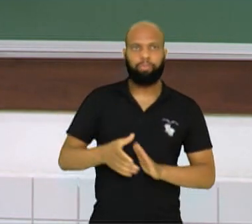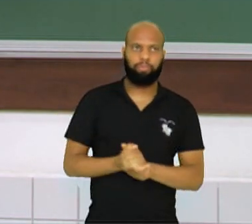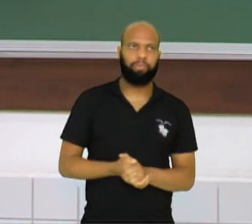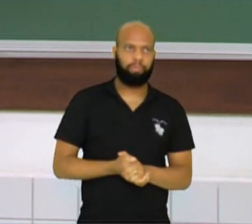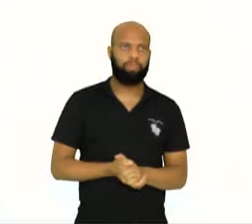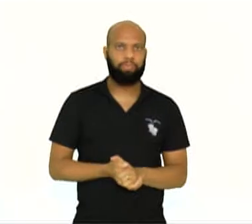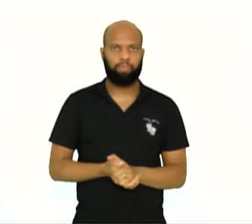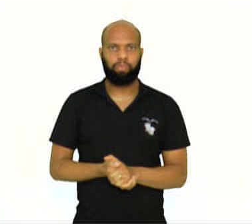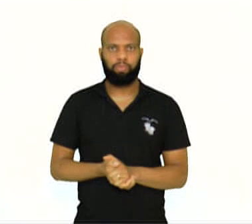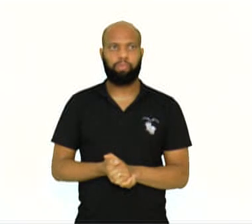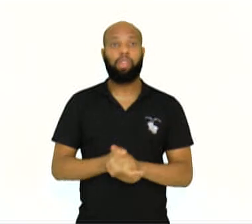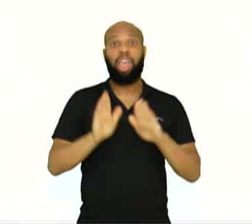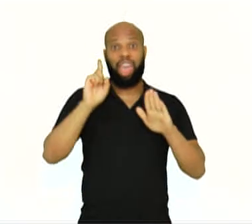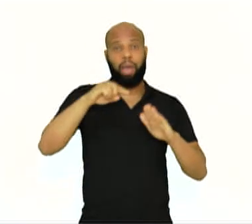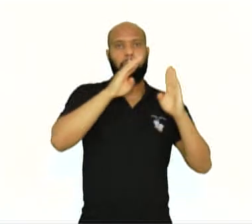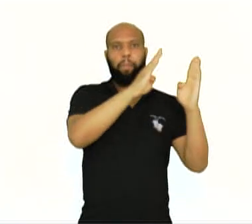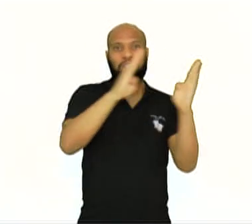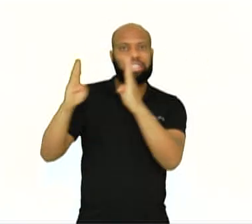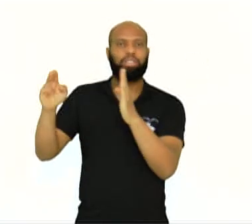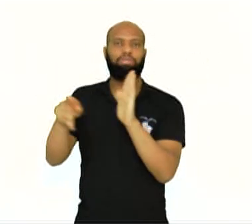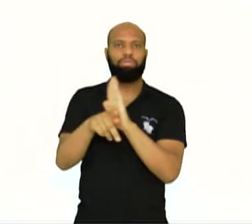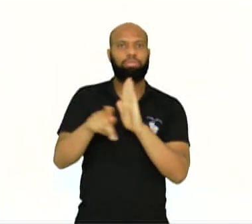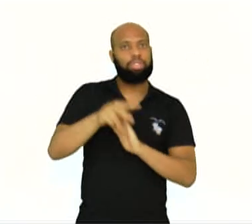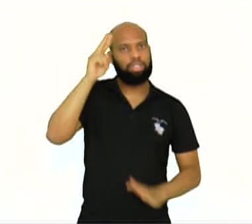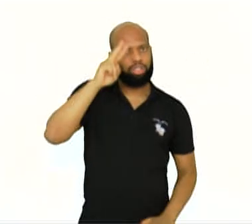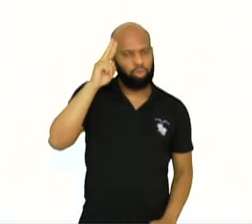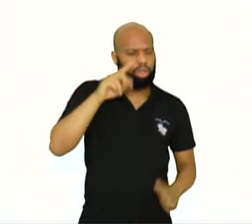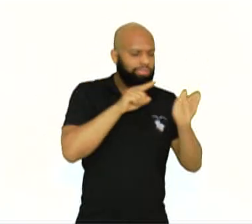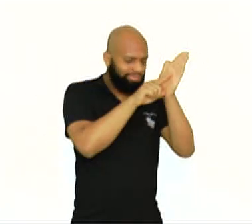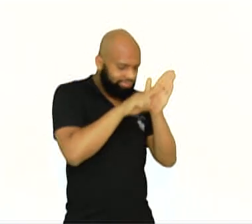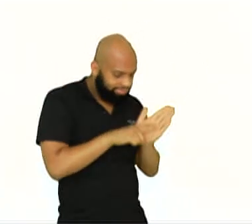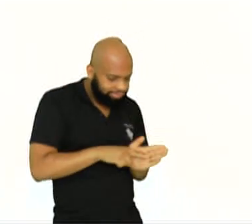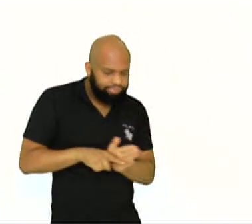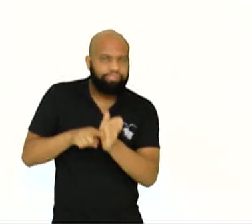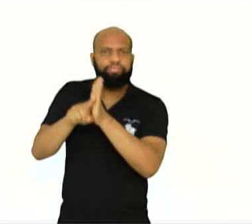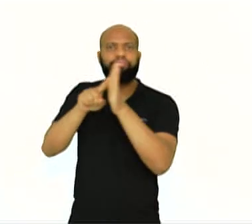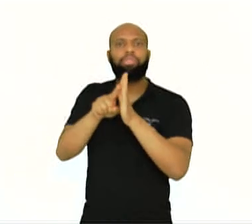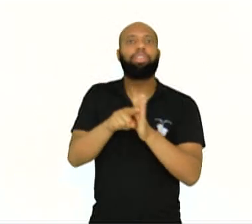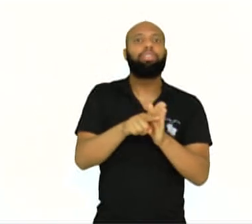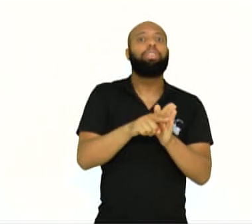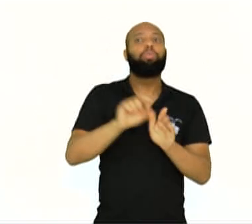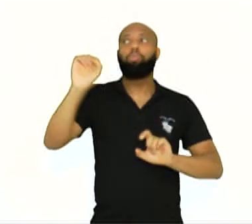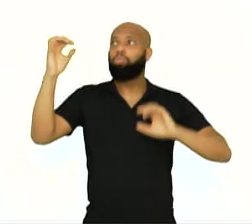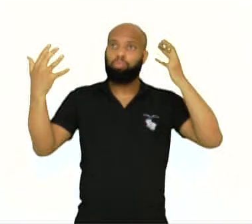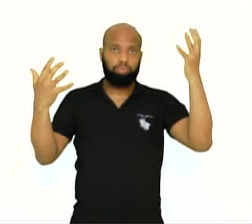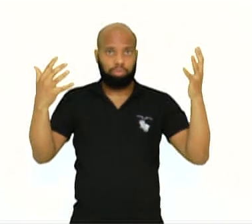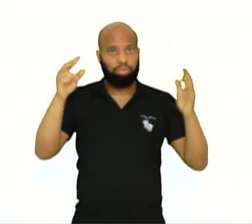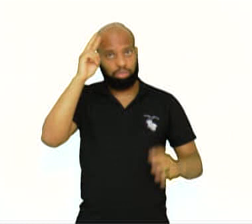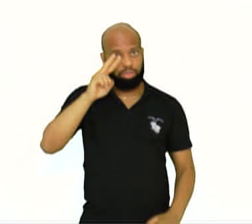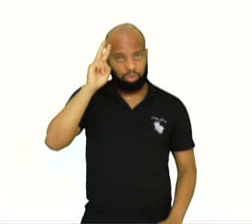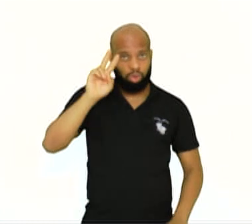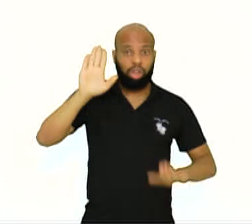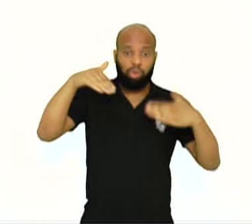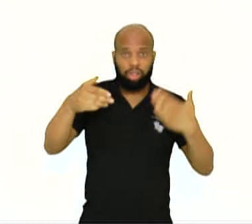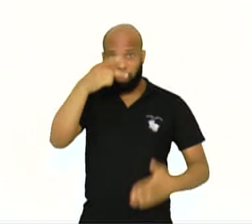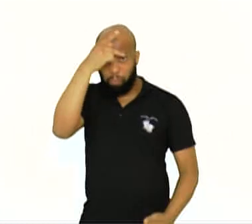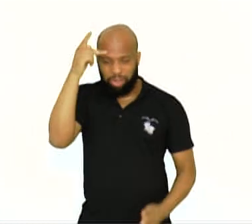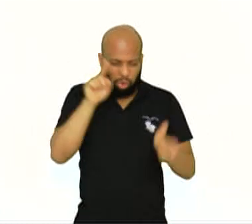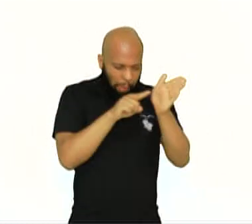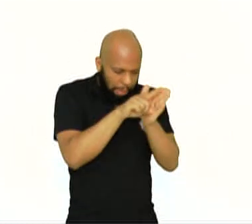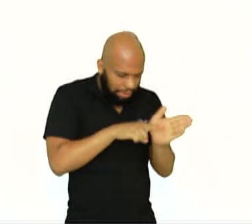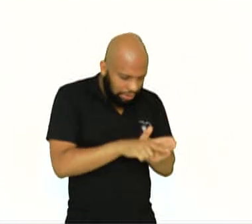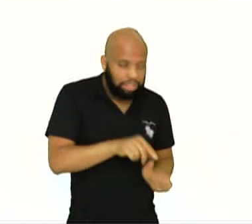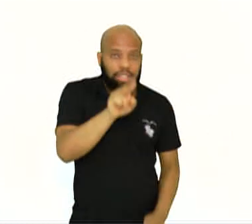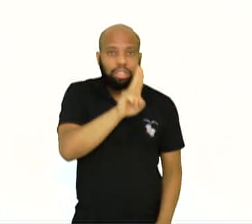E, para investigar os fatos e os processos, os sujeitos históricos, o historiador ele vai utilizar o